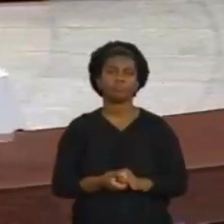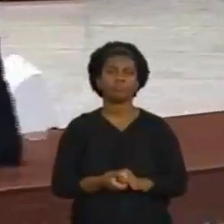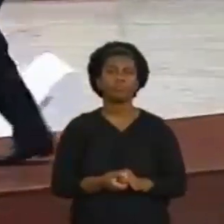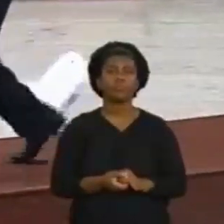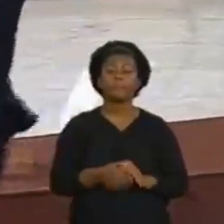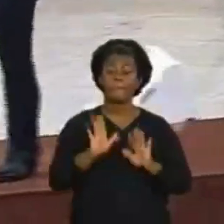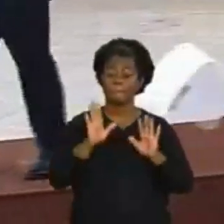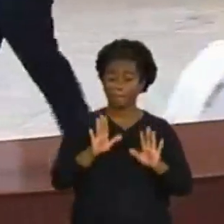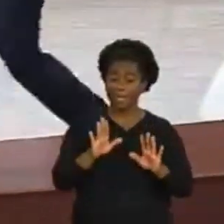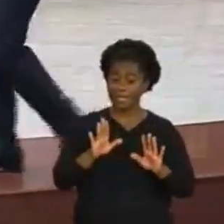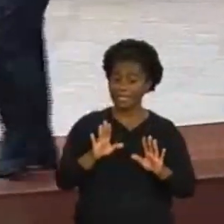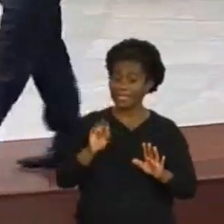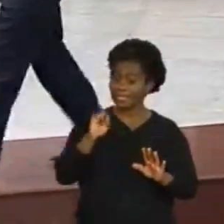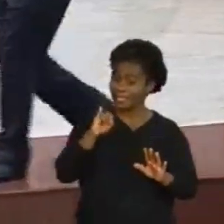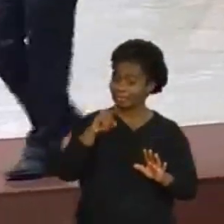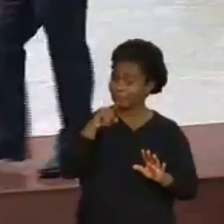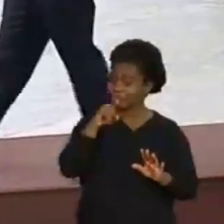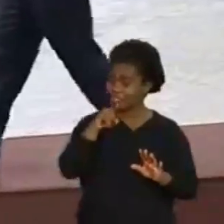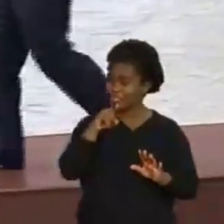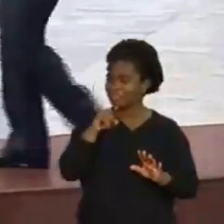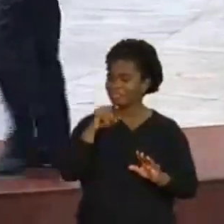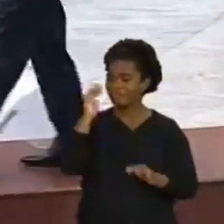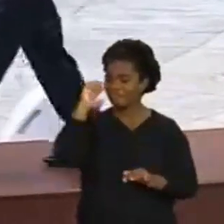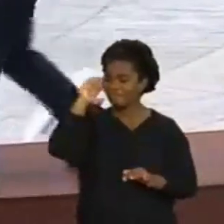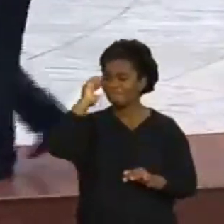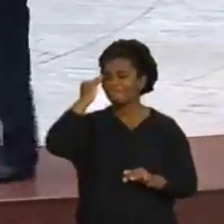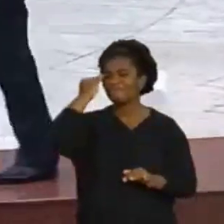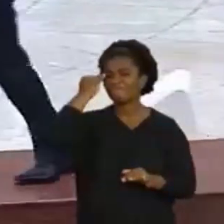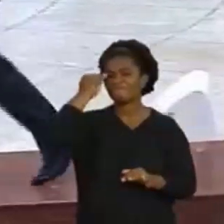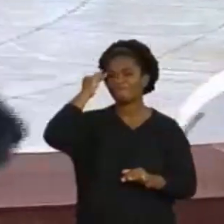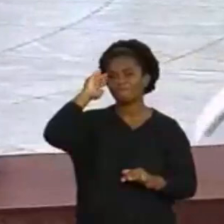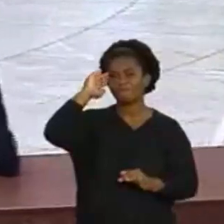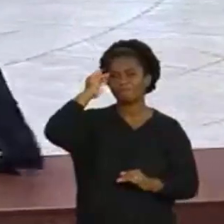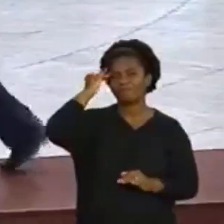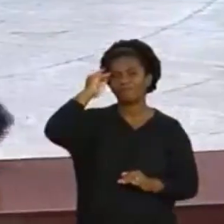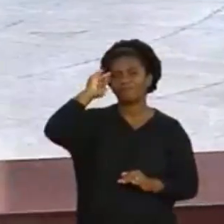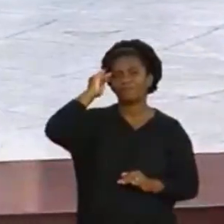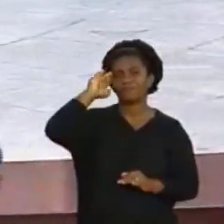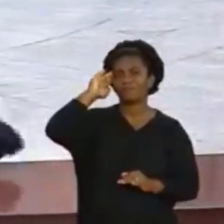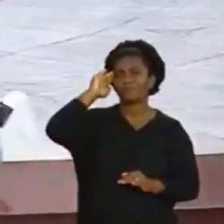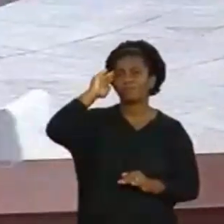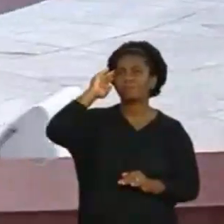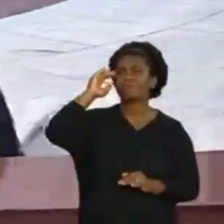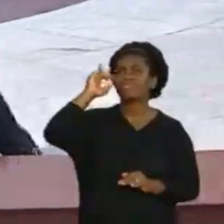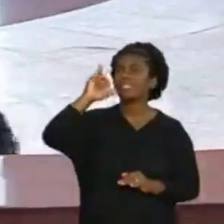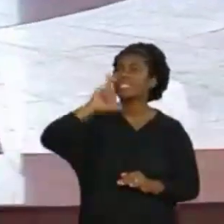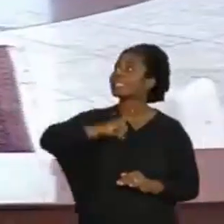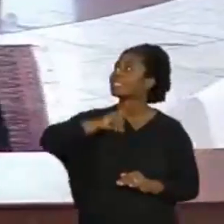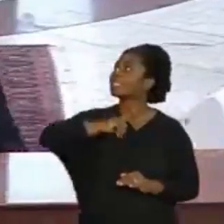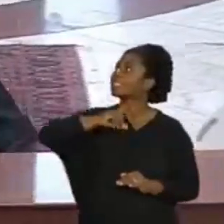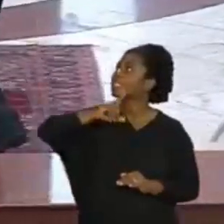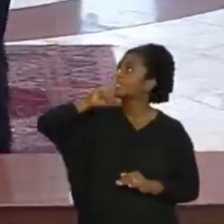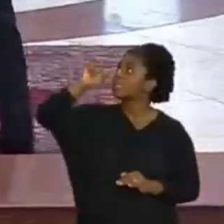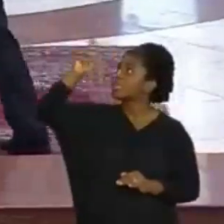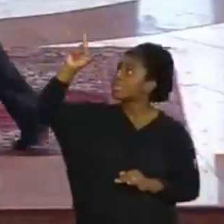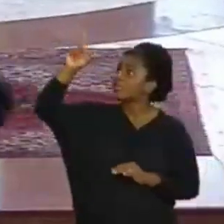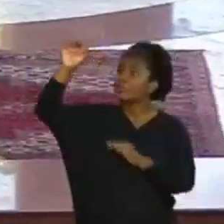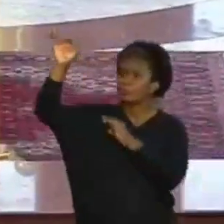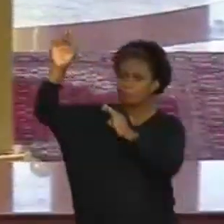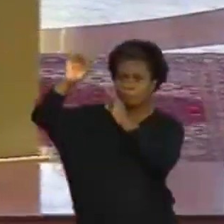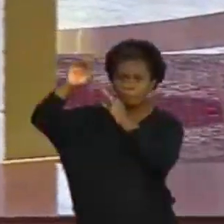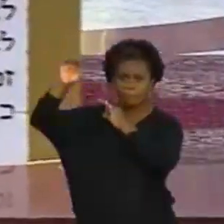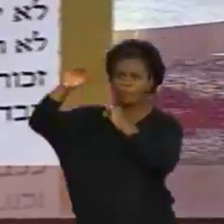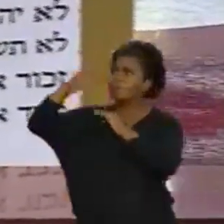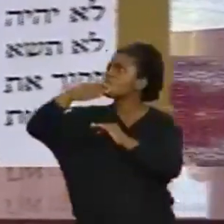Mas quando você entende que tem um plano que é maior do que o nosso, porque o